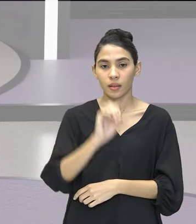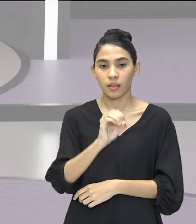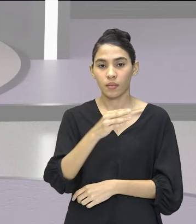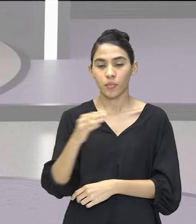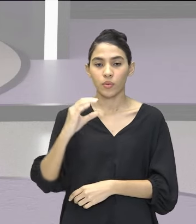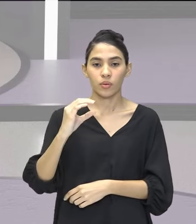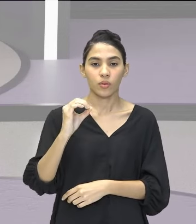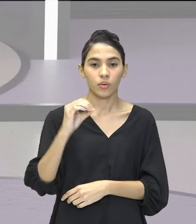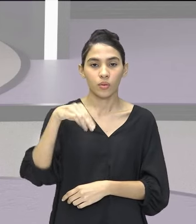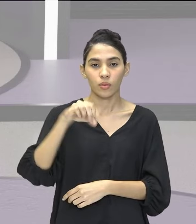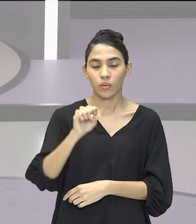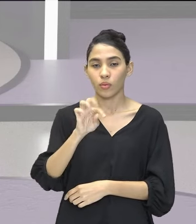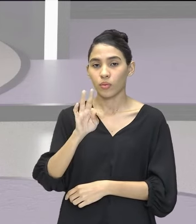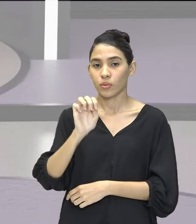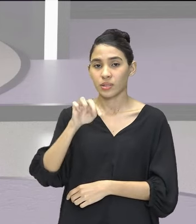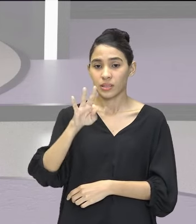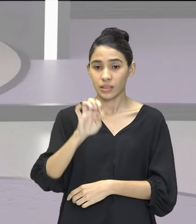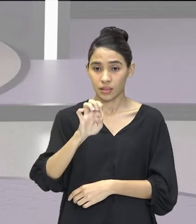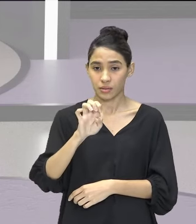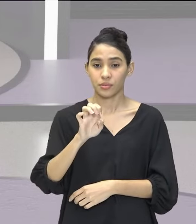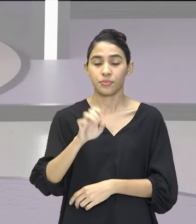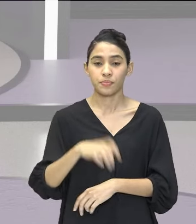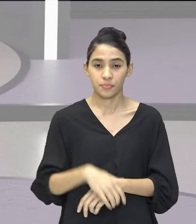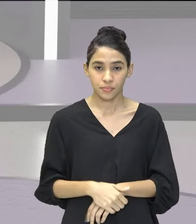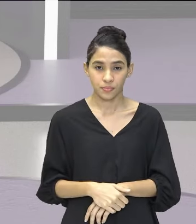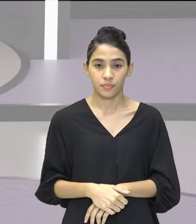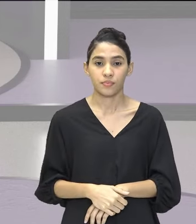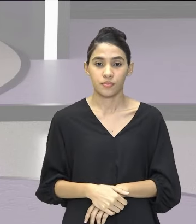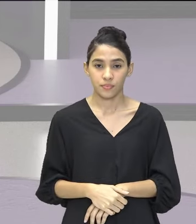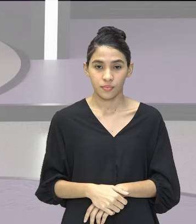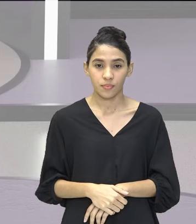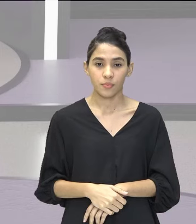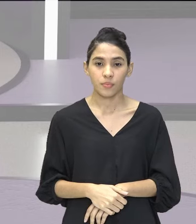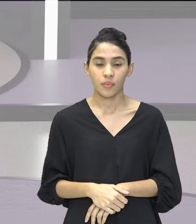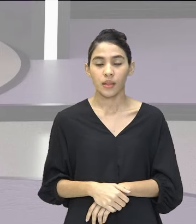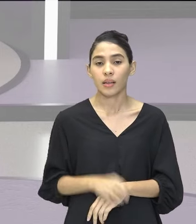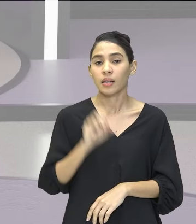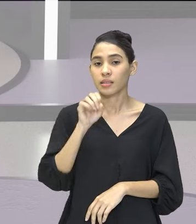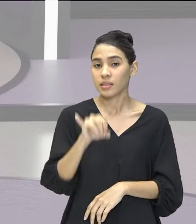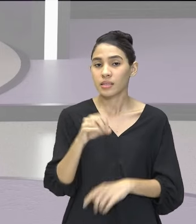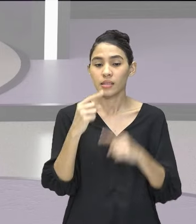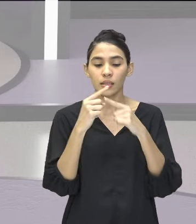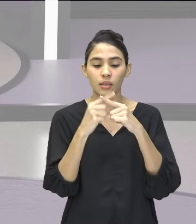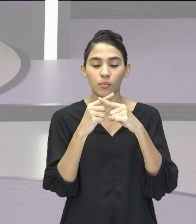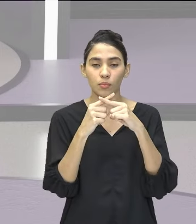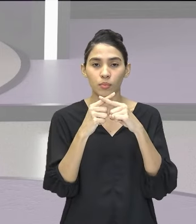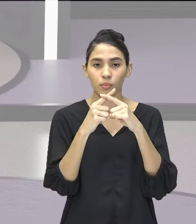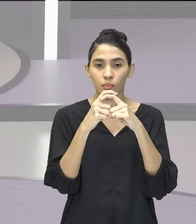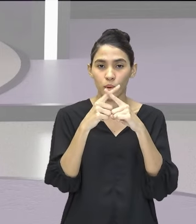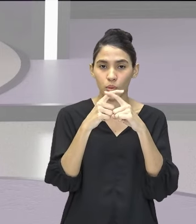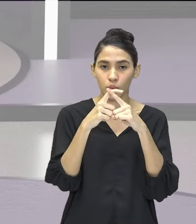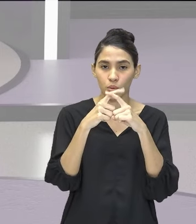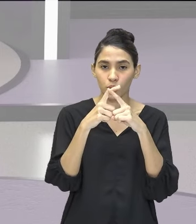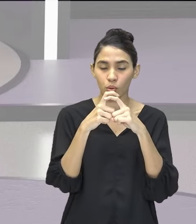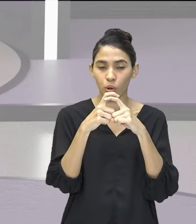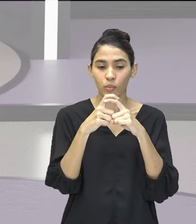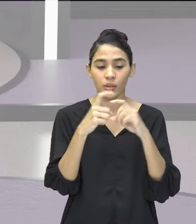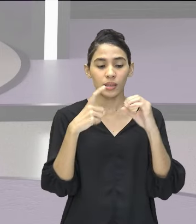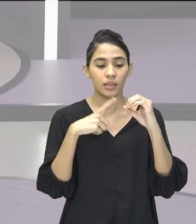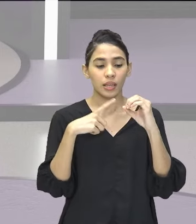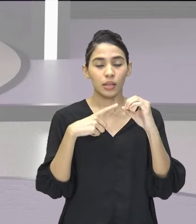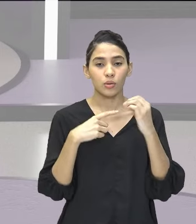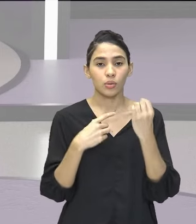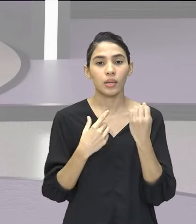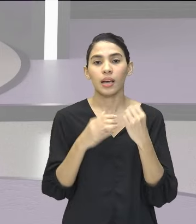sobre monômios. O que é que diz? Termo constante. Um monômio com o expoente zero, preste